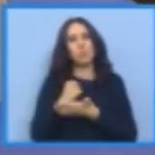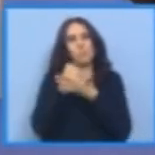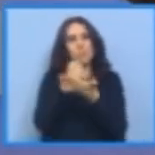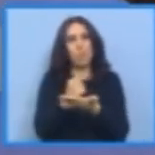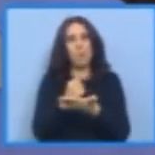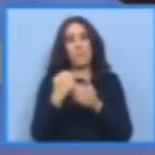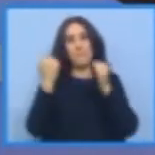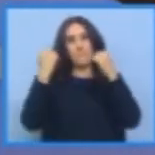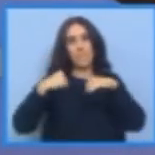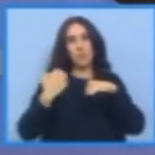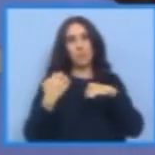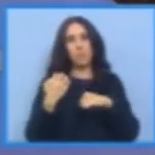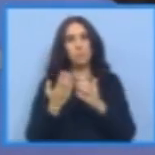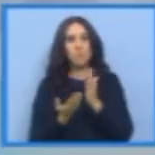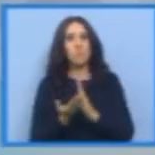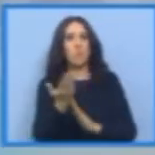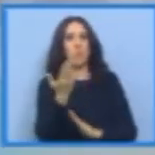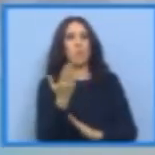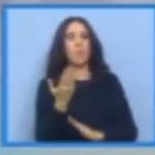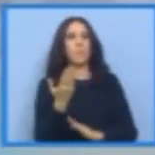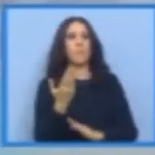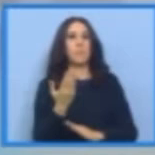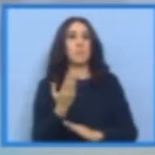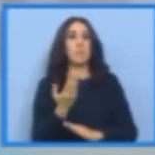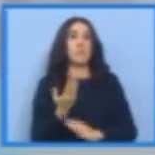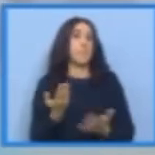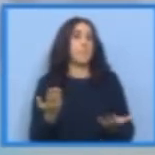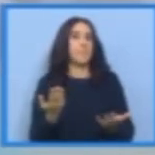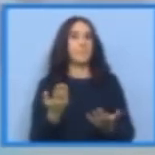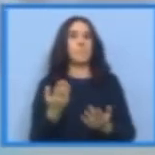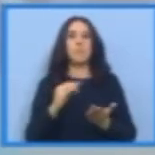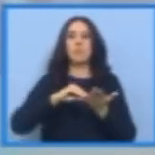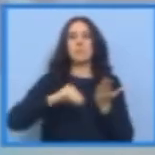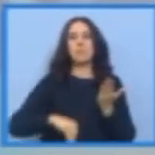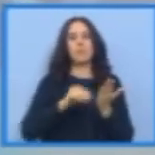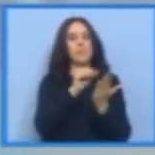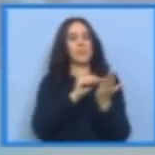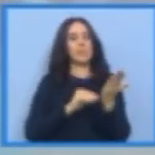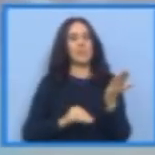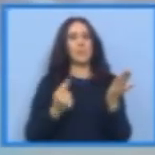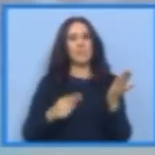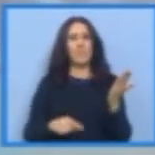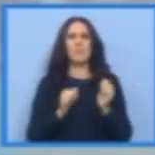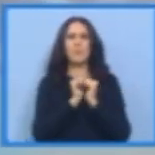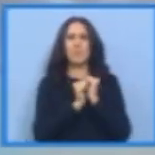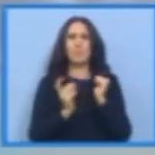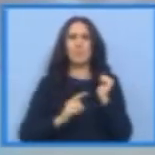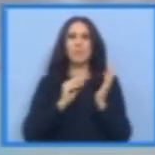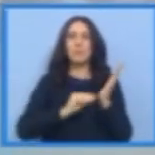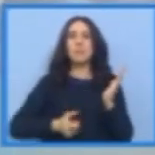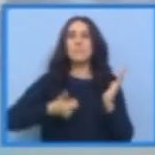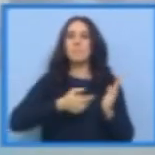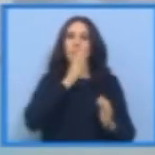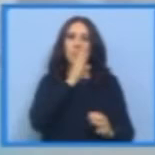que este pacto realmente vá para a frente e seja mais do que assinado e escrito, porque temos já muitos documentos escritos, que seja posto